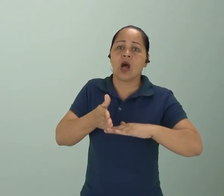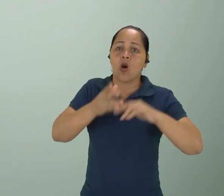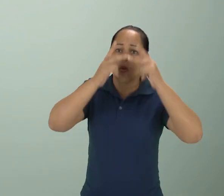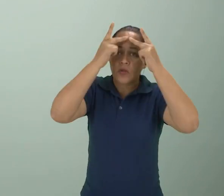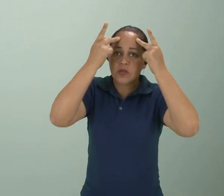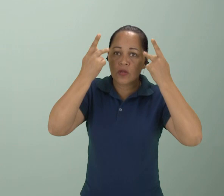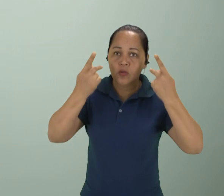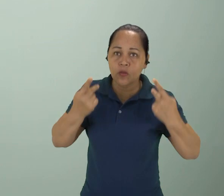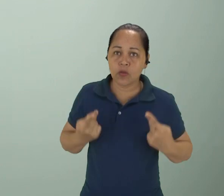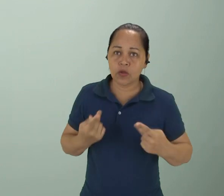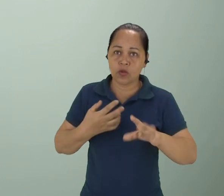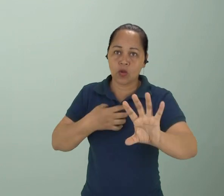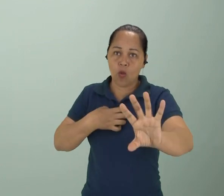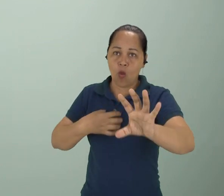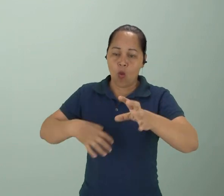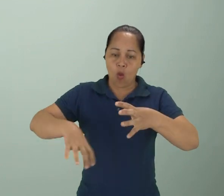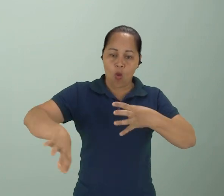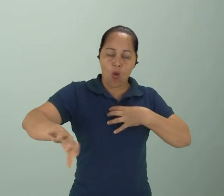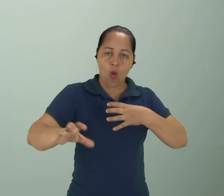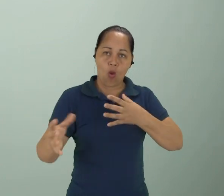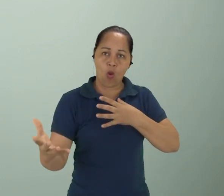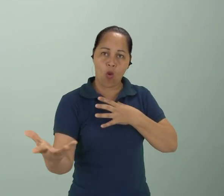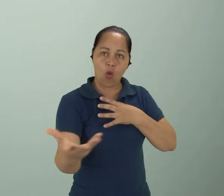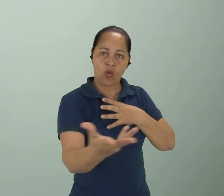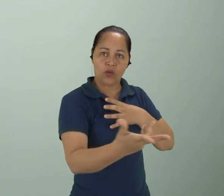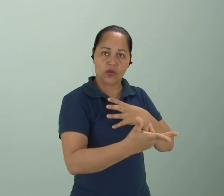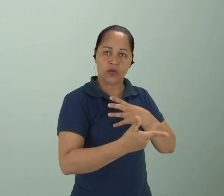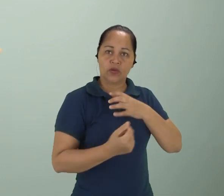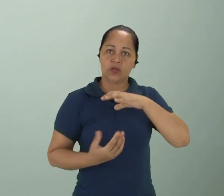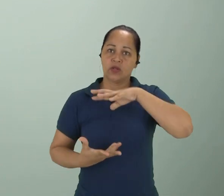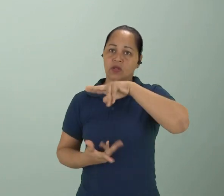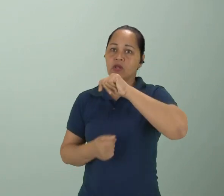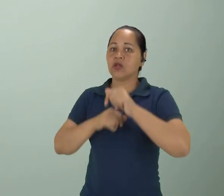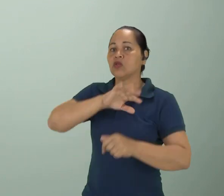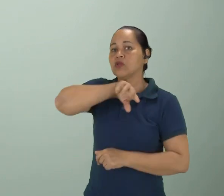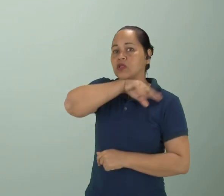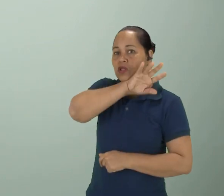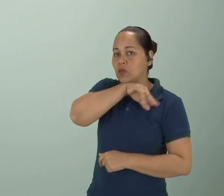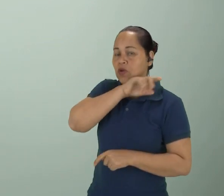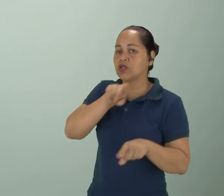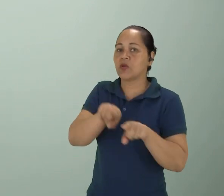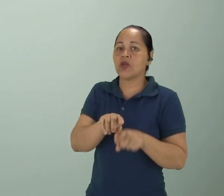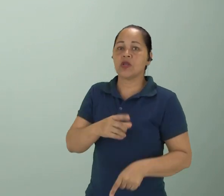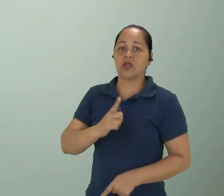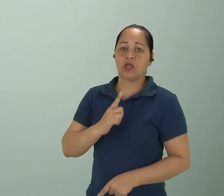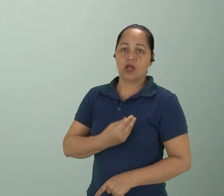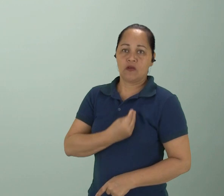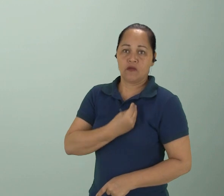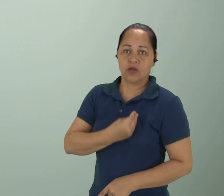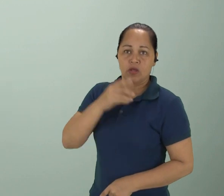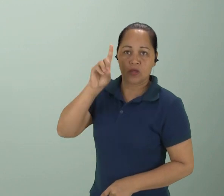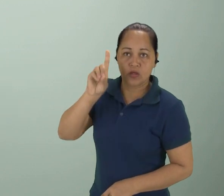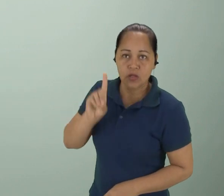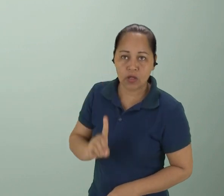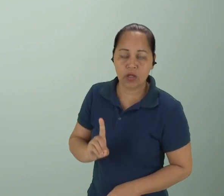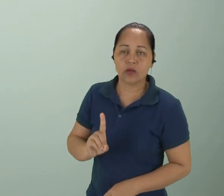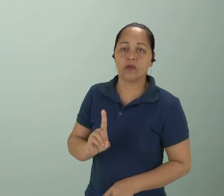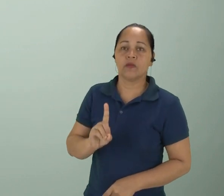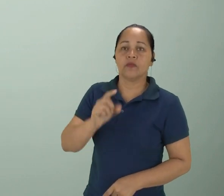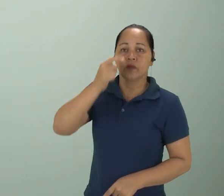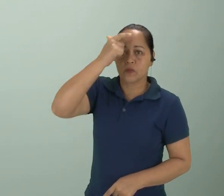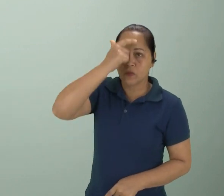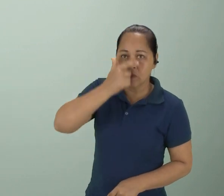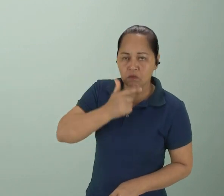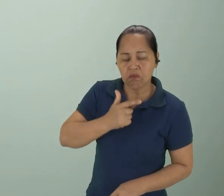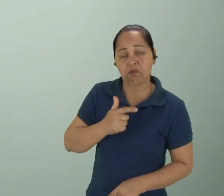o ser humano com outros seres a própria terra é um ser e os animais também são seres sujeitos de direito a partir dessa